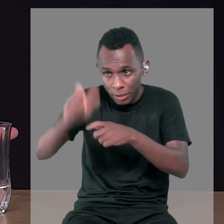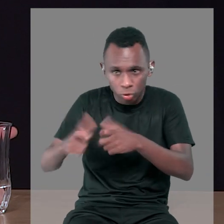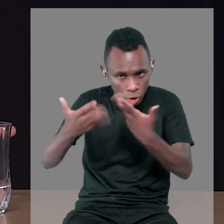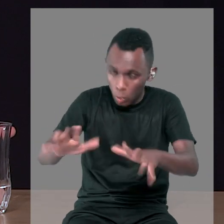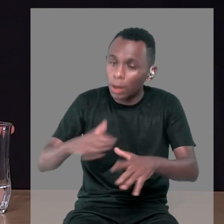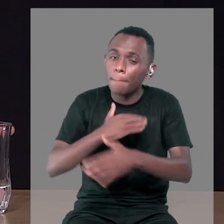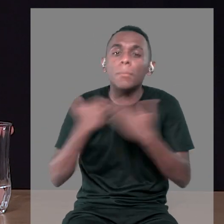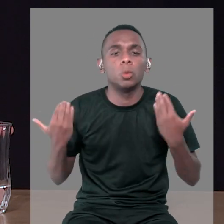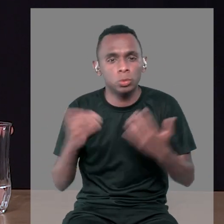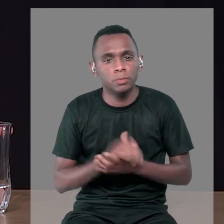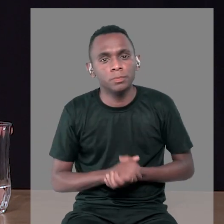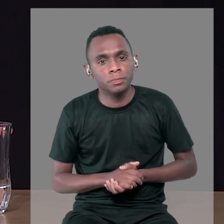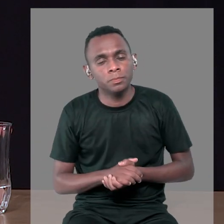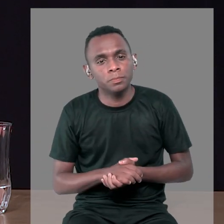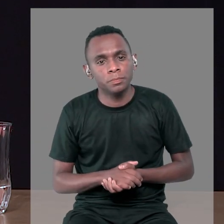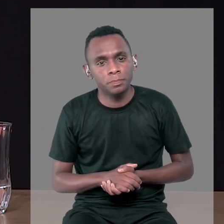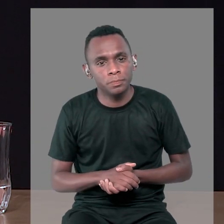morto.